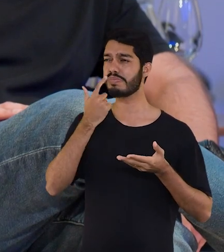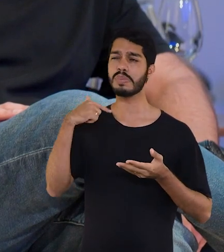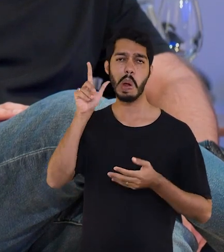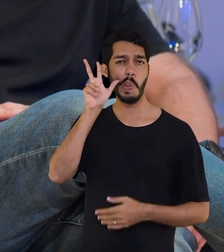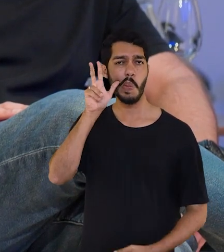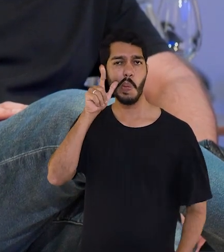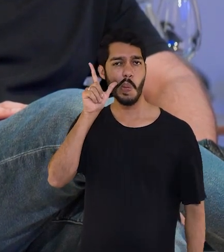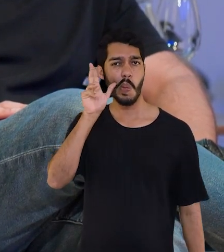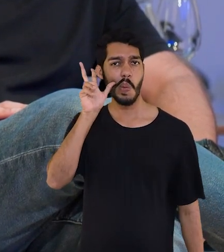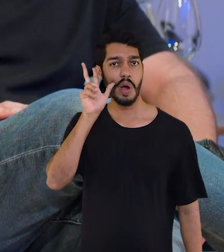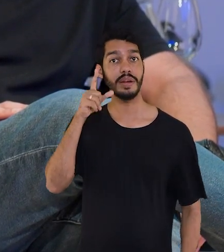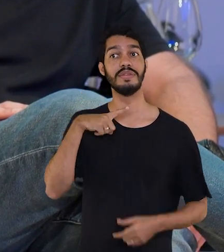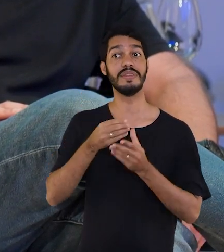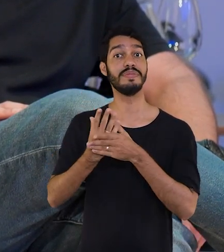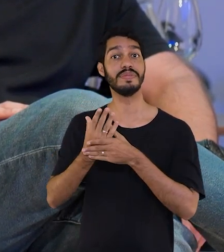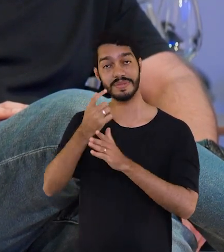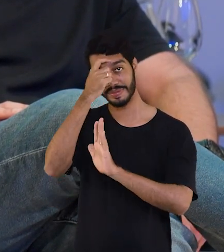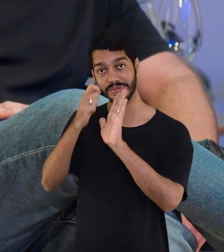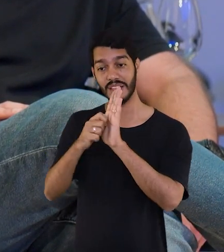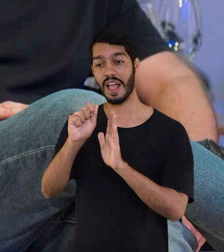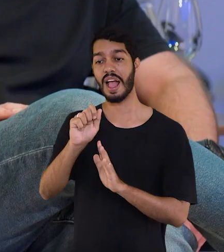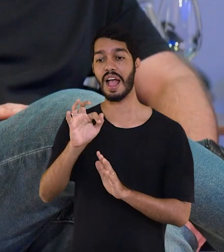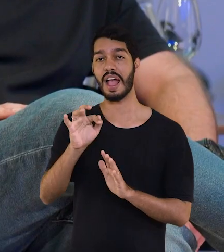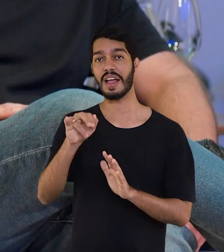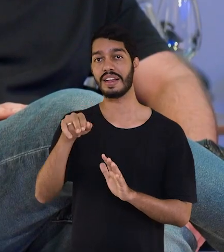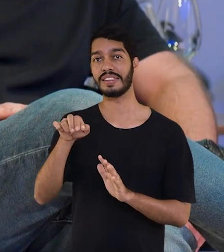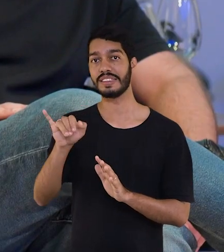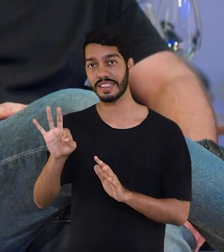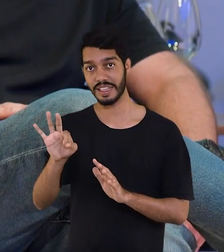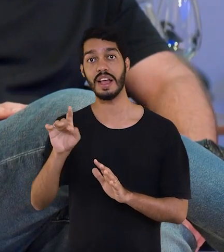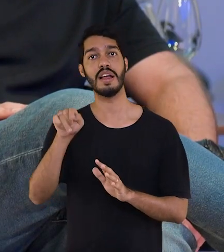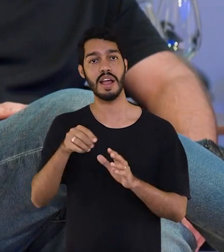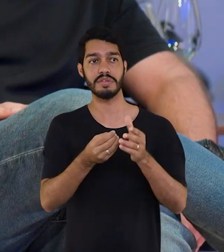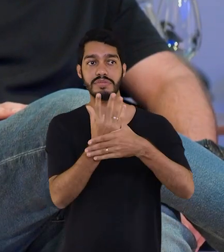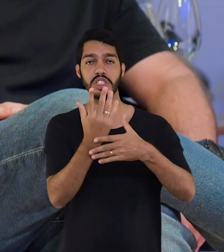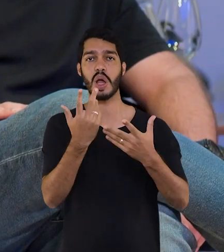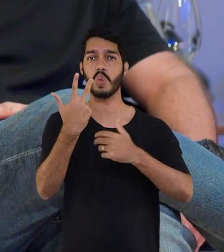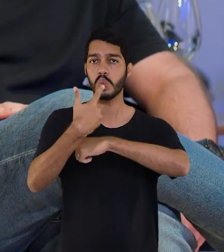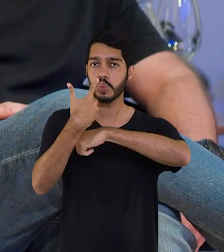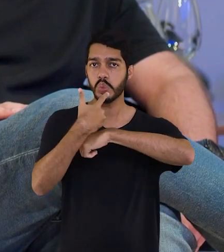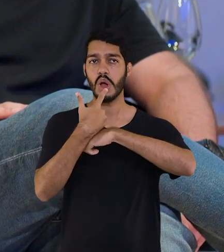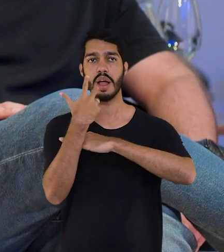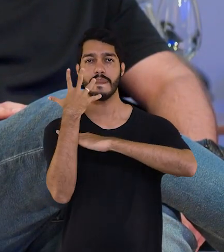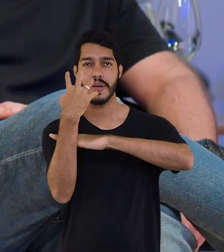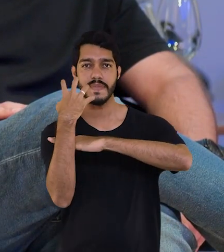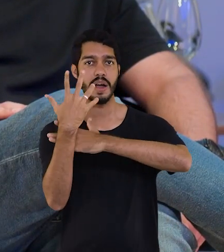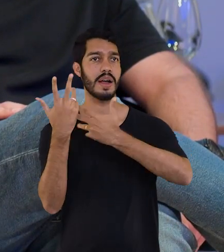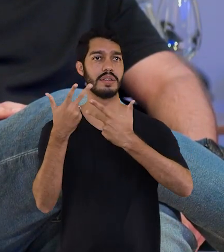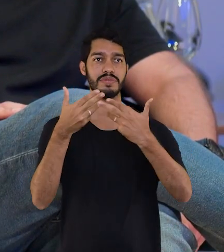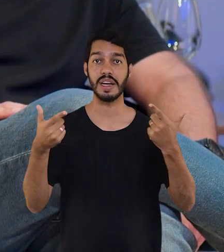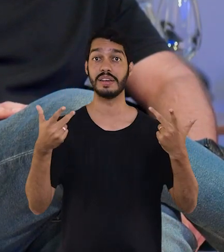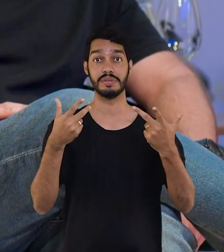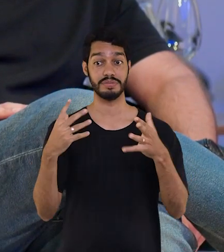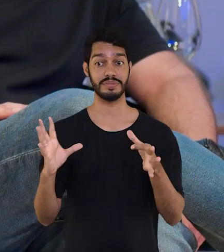eles lançaram, acho que foi anteontem, se não me engano, o Affinity, que é uma inteligência artificial voltada para a criação de conteúdo, para vídeo,